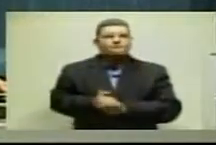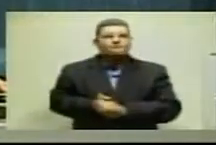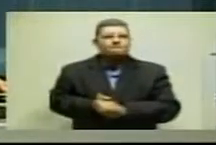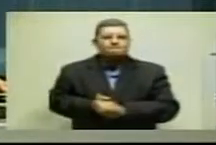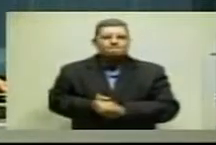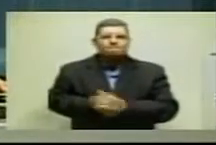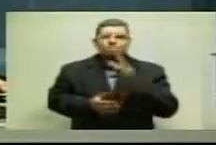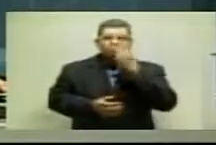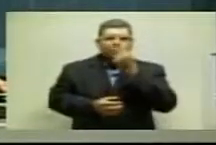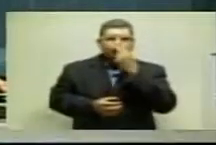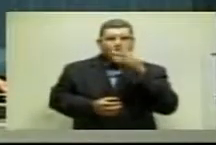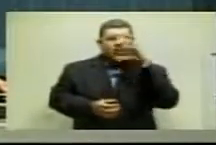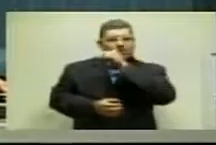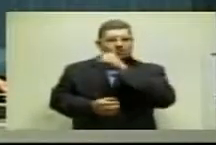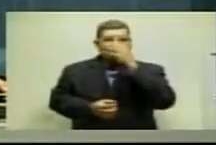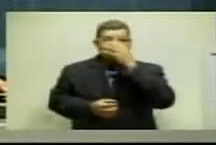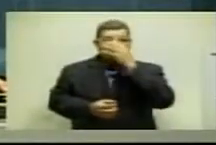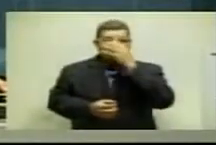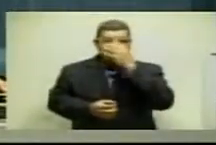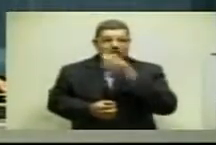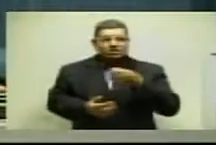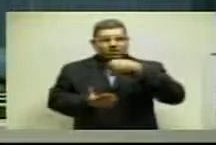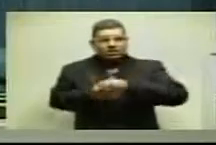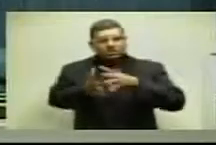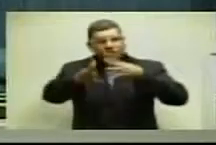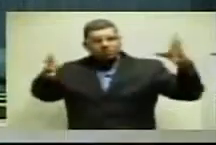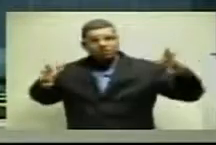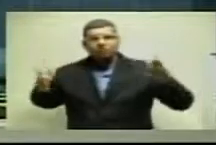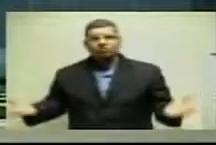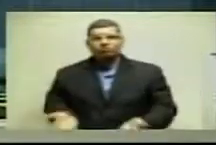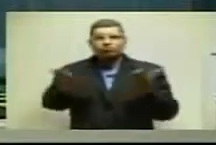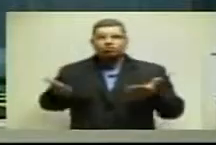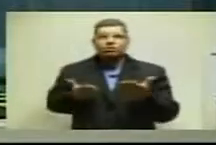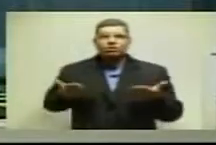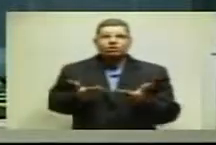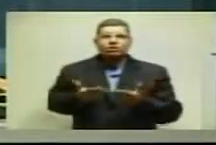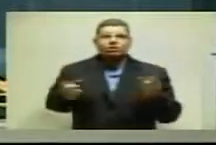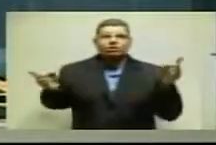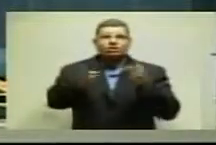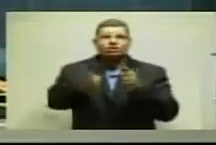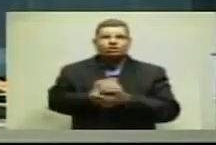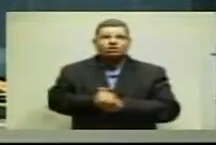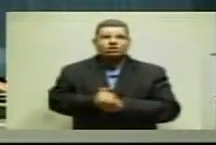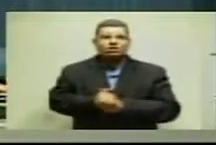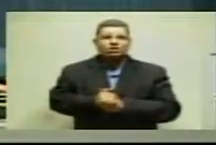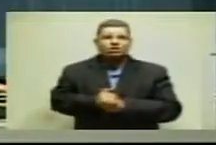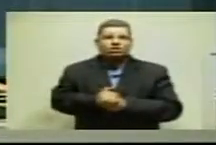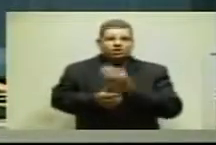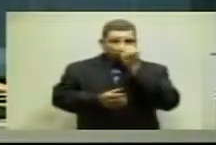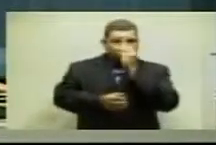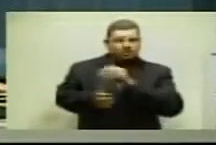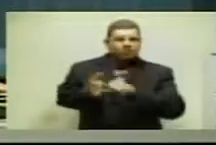superficial, parecer razoável, de garantir maiores incentivos para quem tem o menor PIB, ela